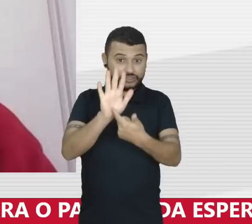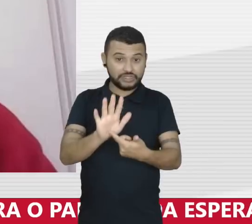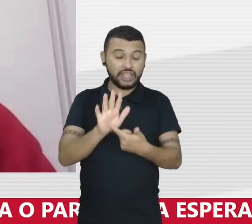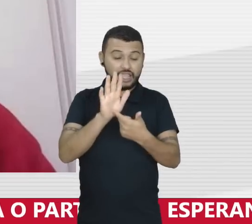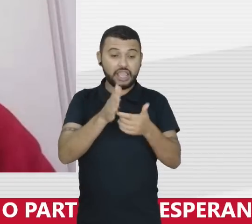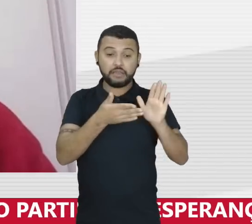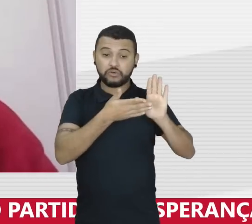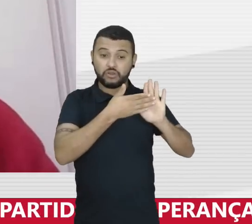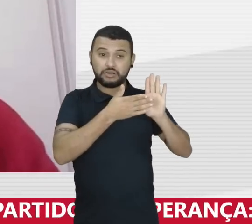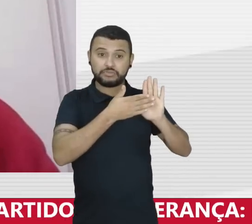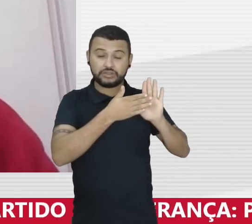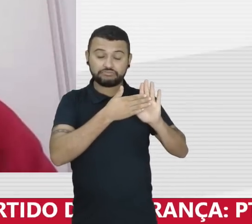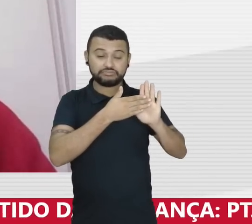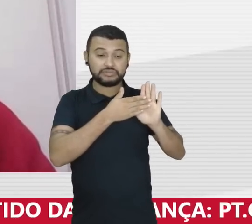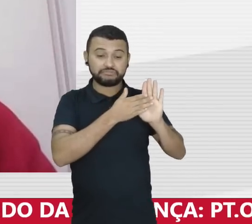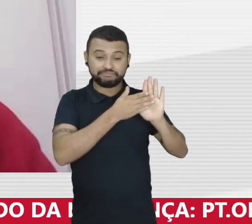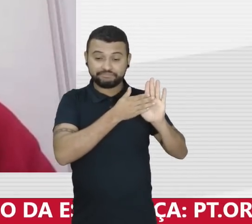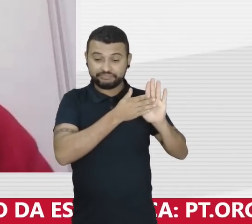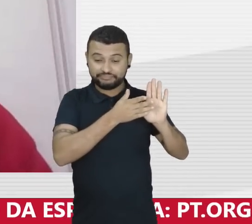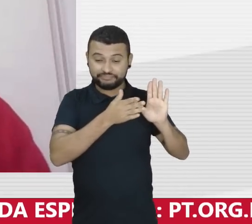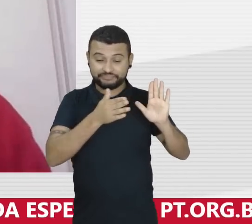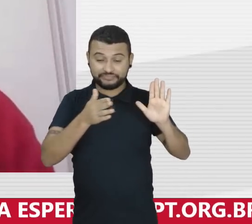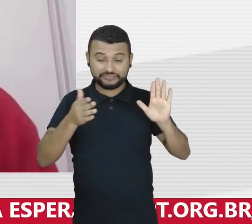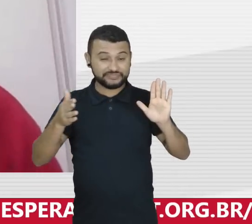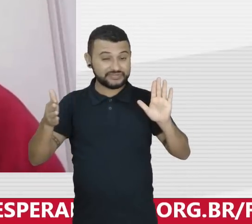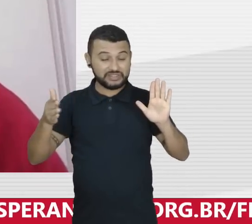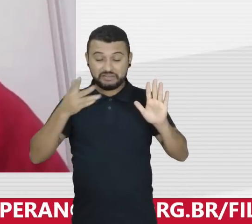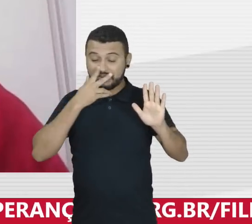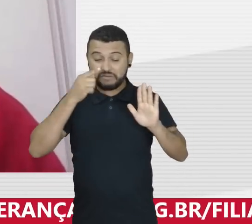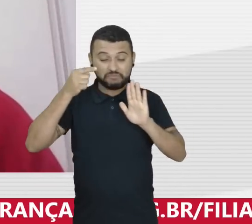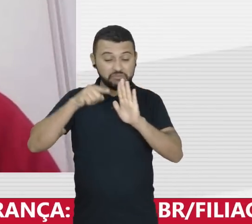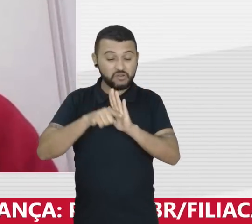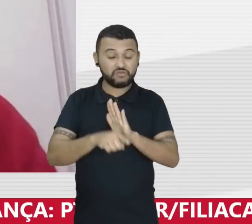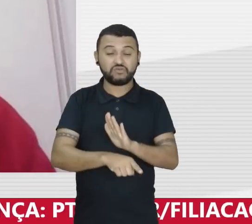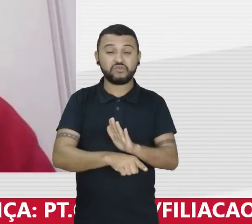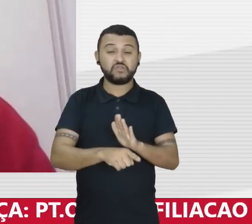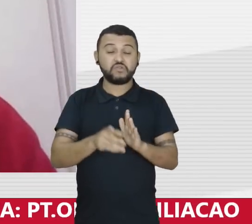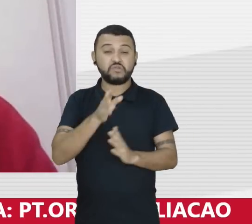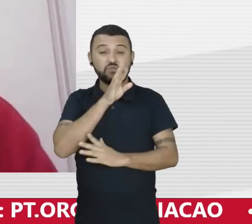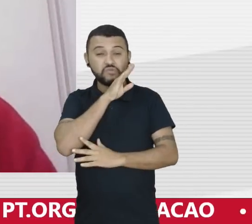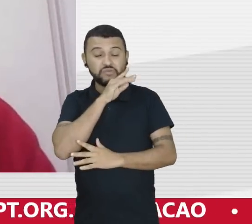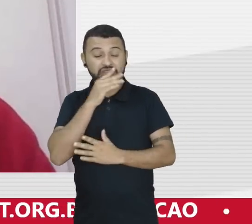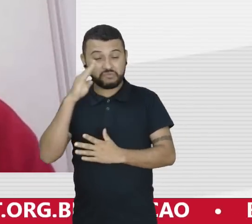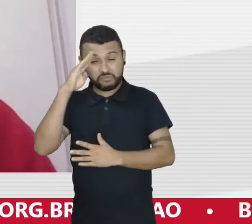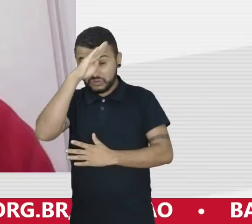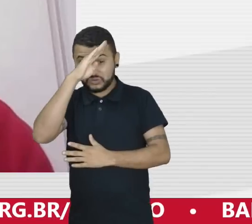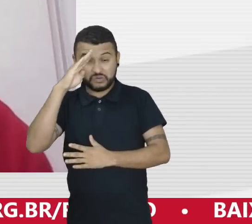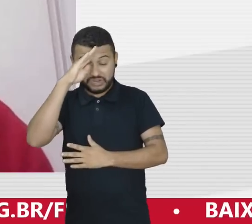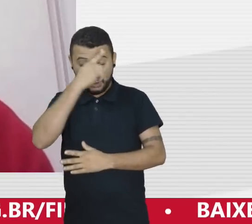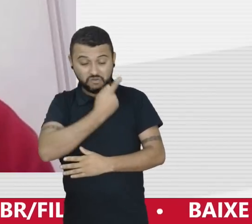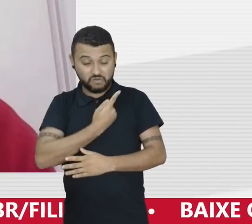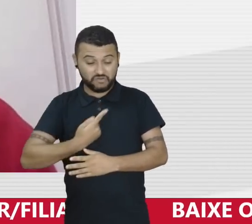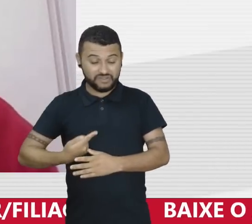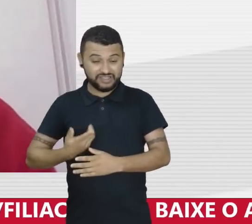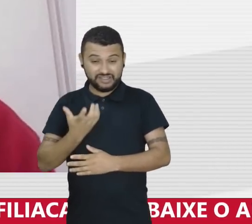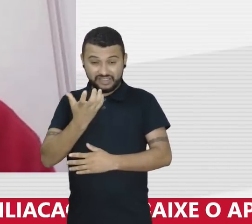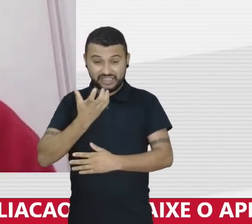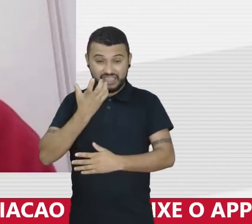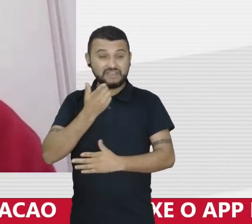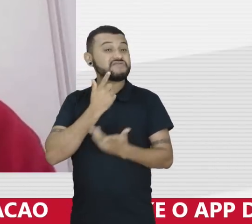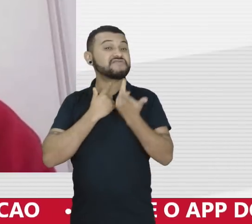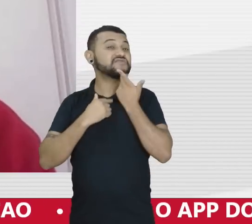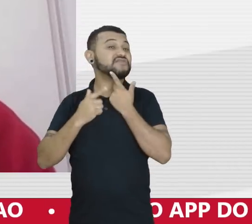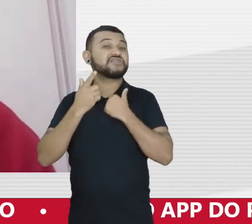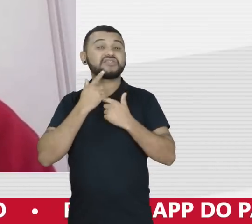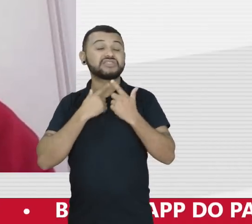agenda ela se aprofunda ao ser mantida no governo Bolsonaro pela vontade do